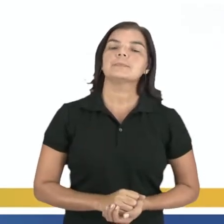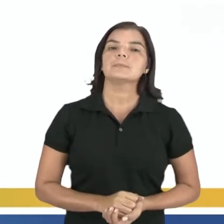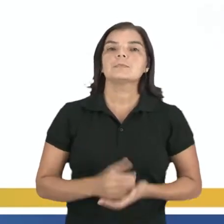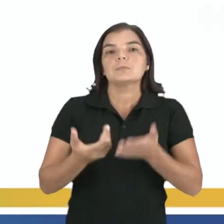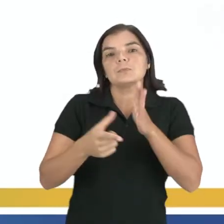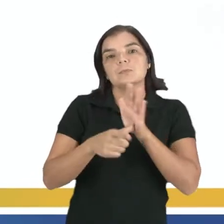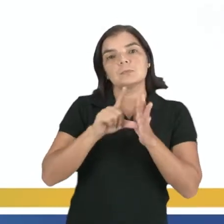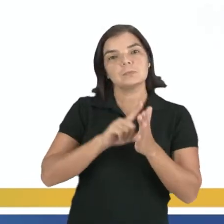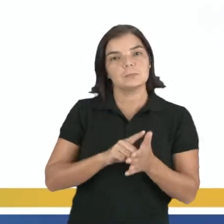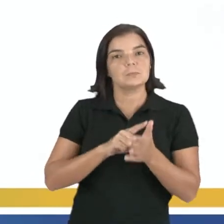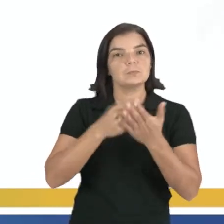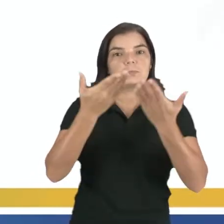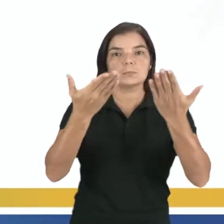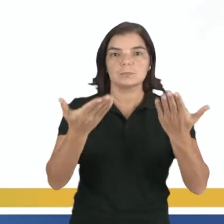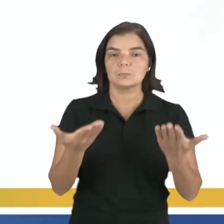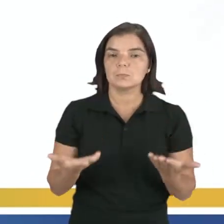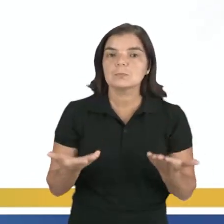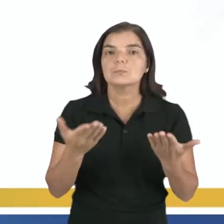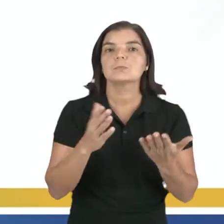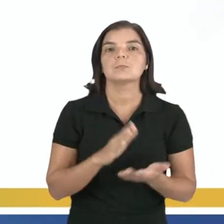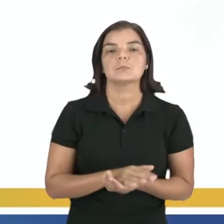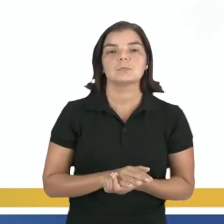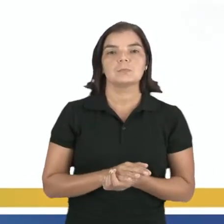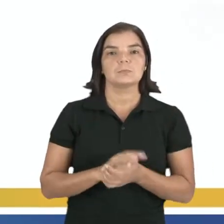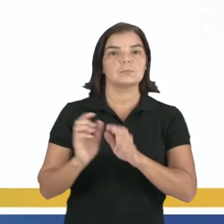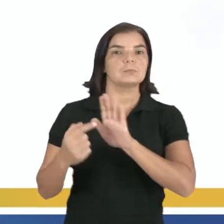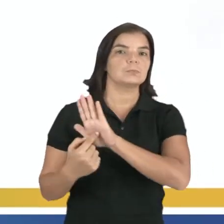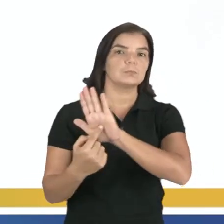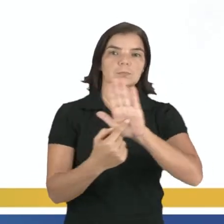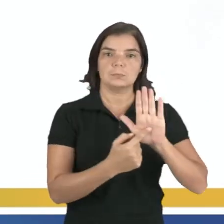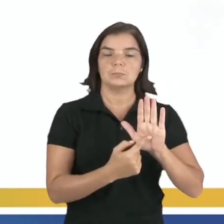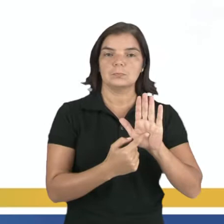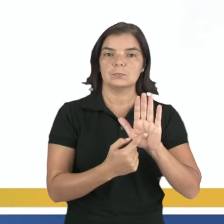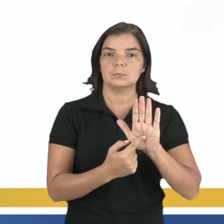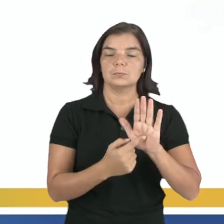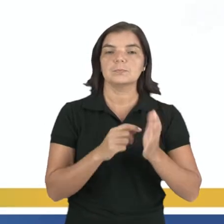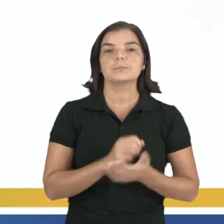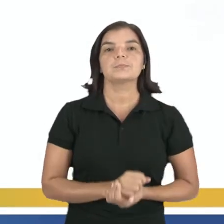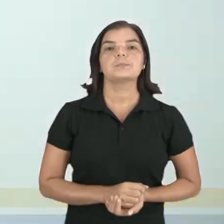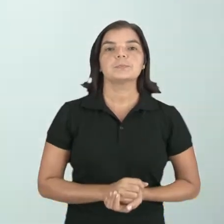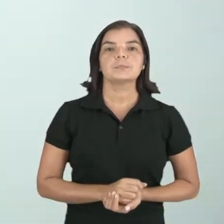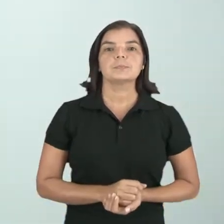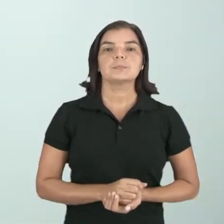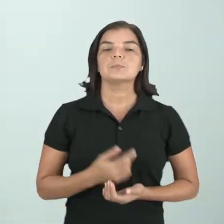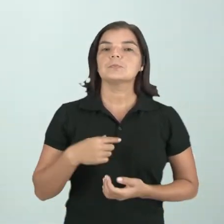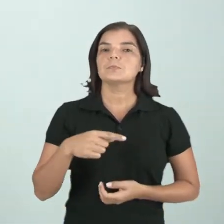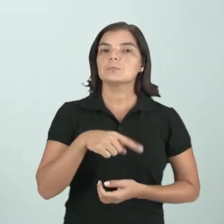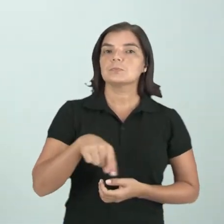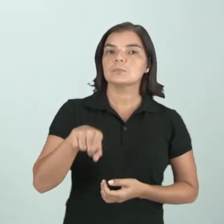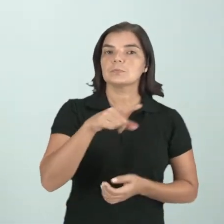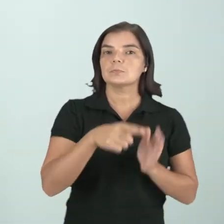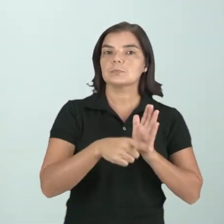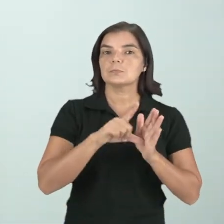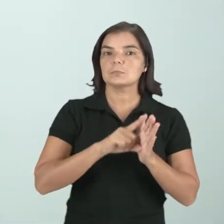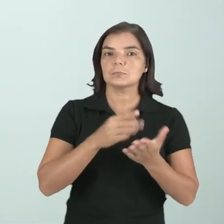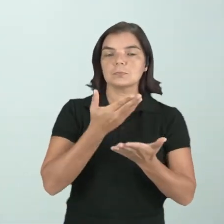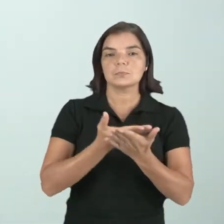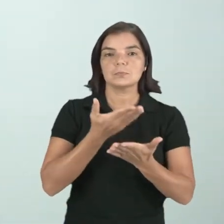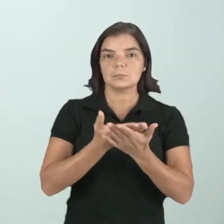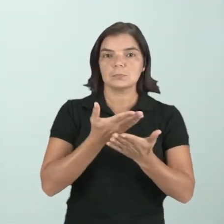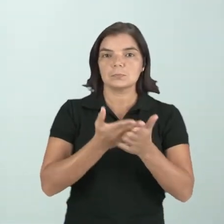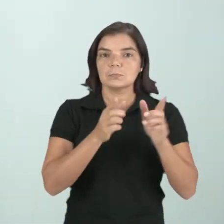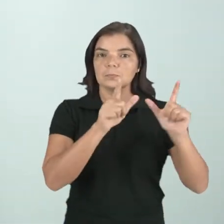Antes de a gente começar a apresentar o slide, volta para mim rapidinho, que eu queria que, antes de começar a falar